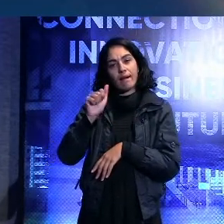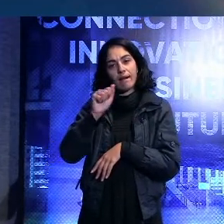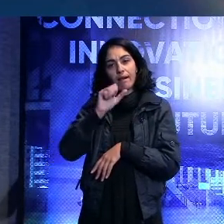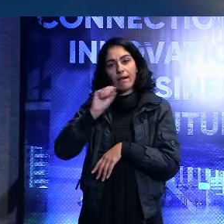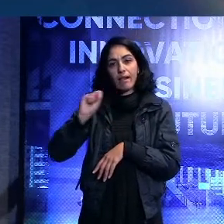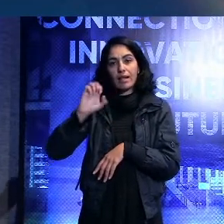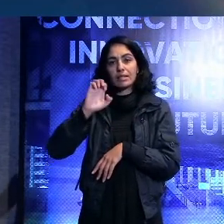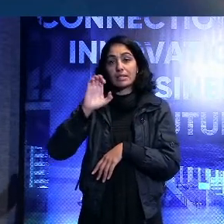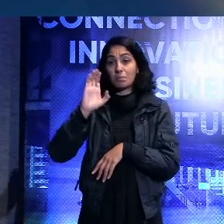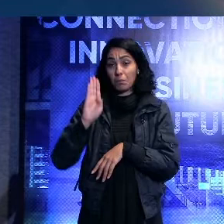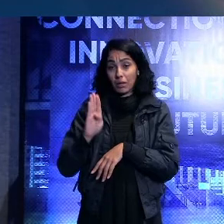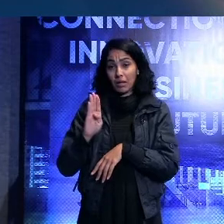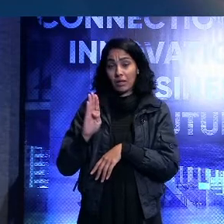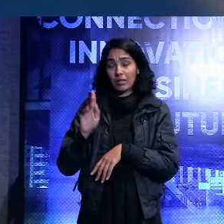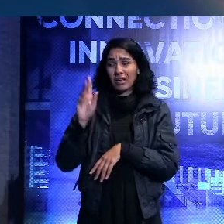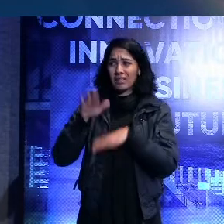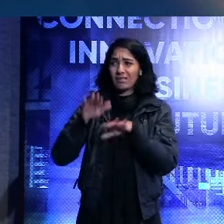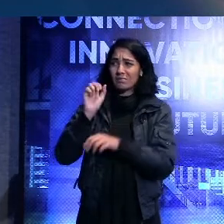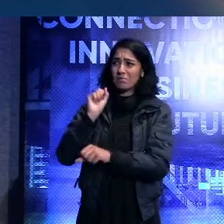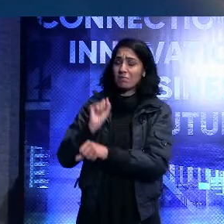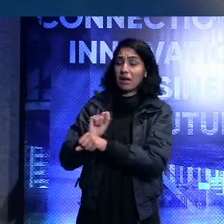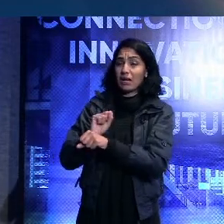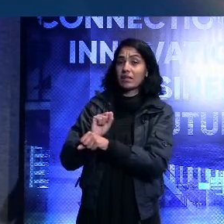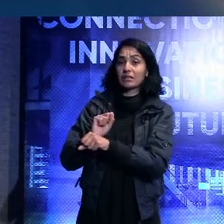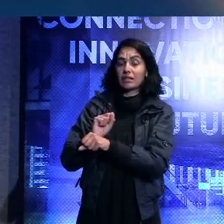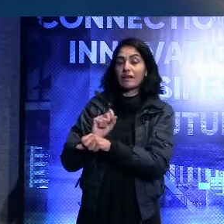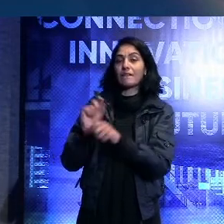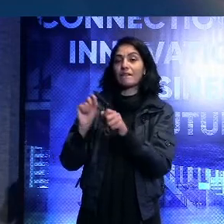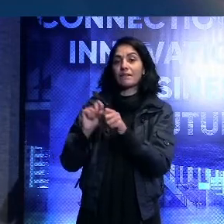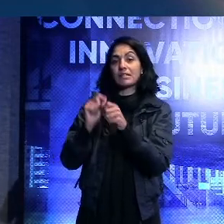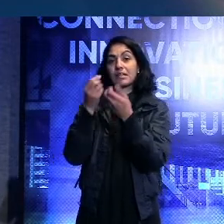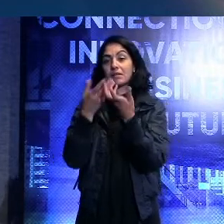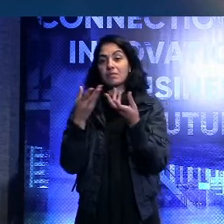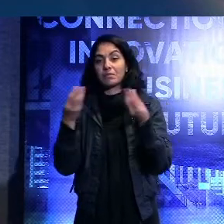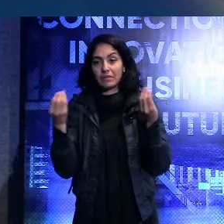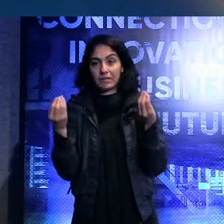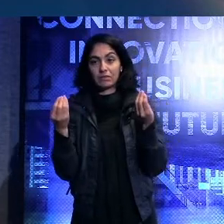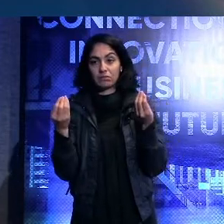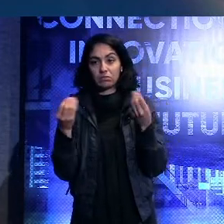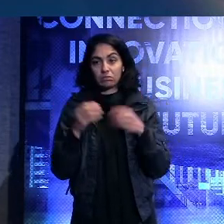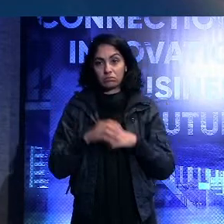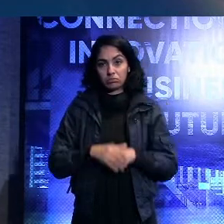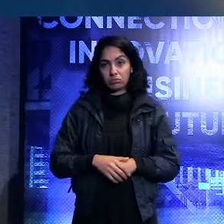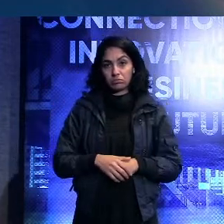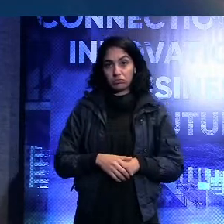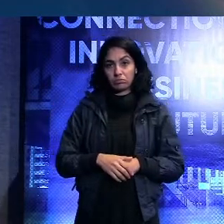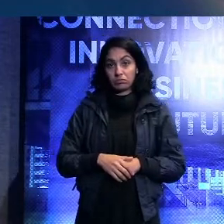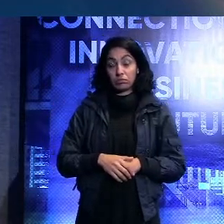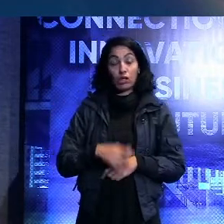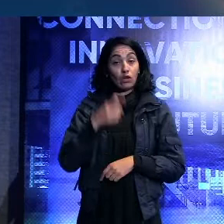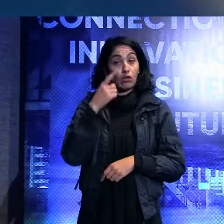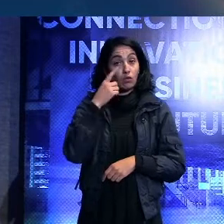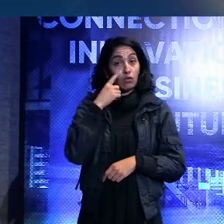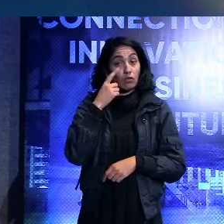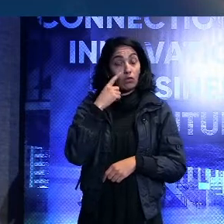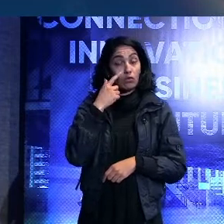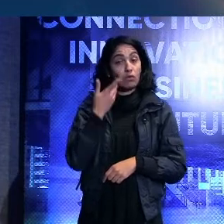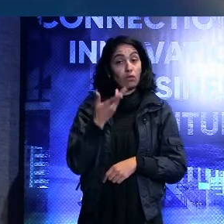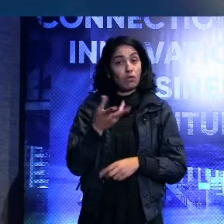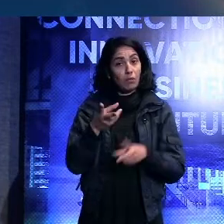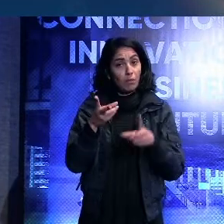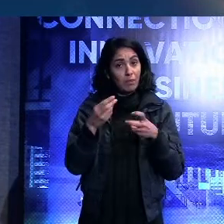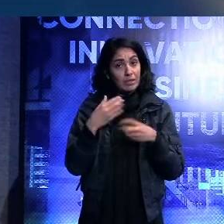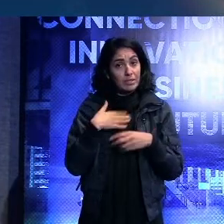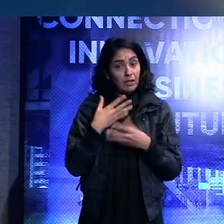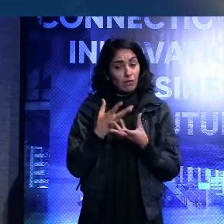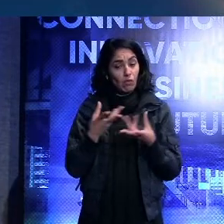porque a gente para em algum momento de fazer esse tipo de abstração. E vocês vão ver que eu vou fazer abstrações aqui na apresentação em